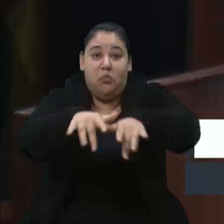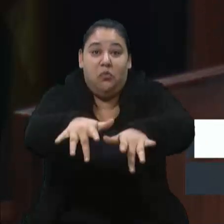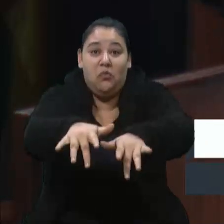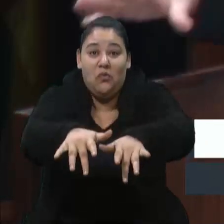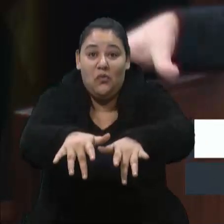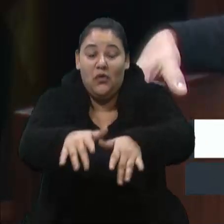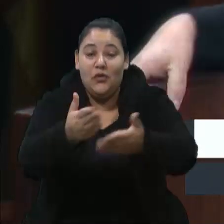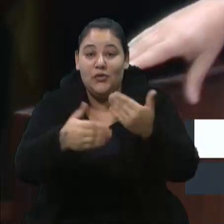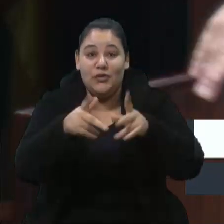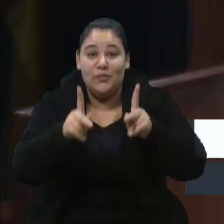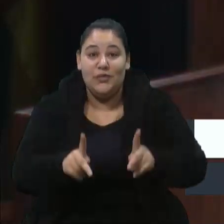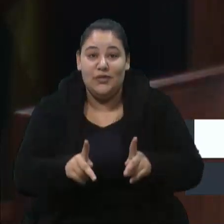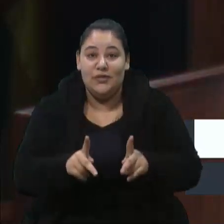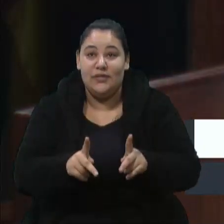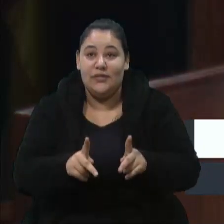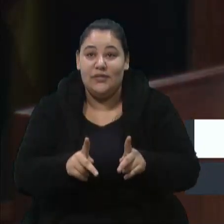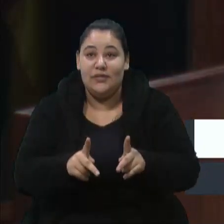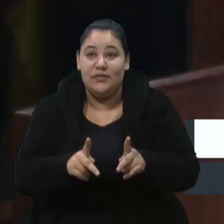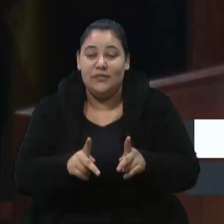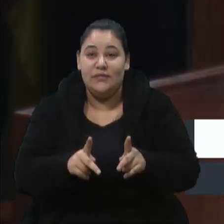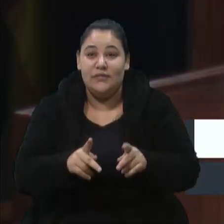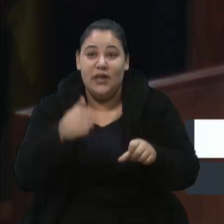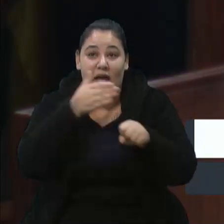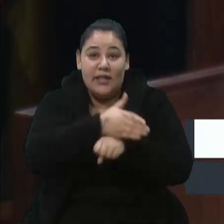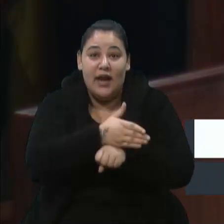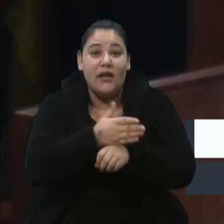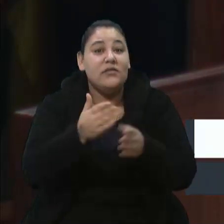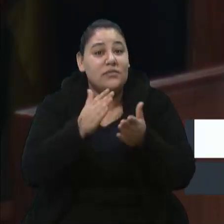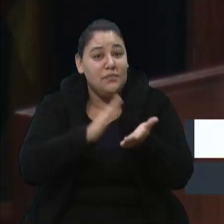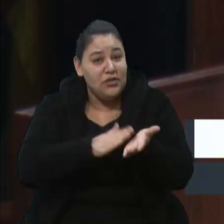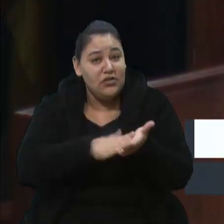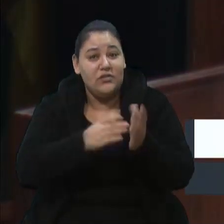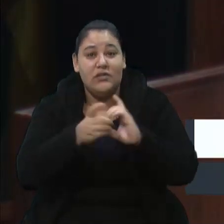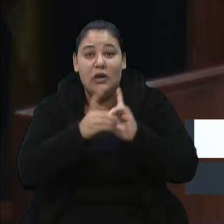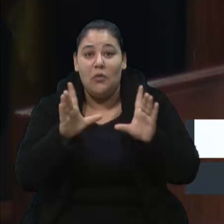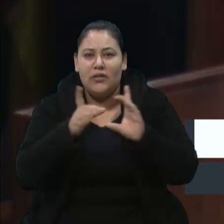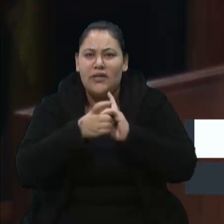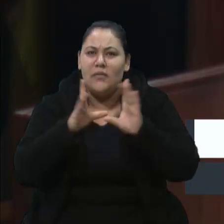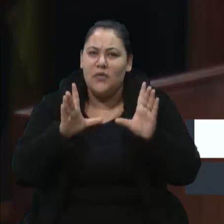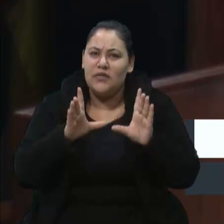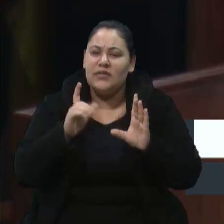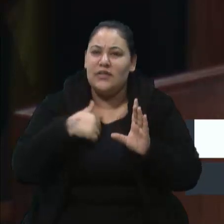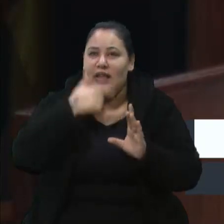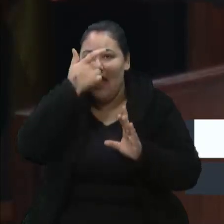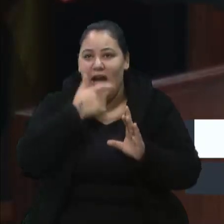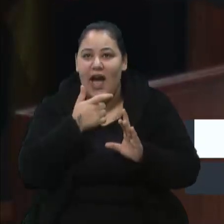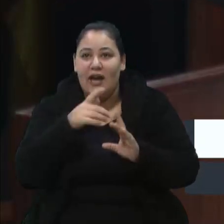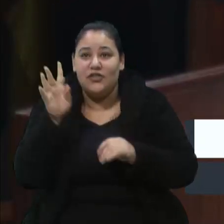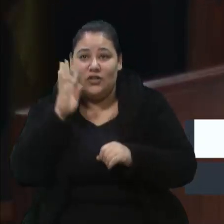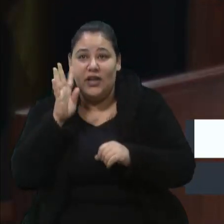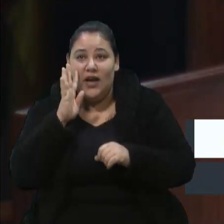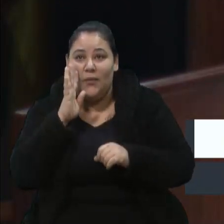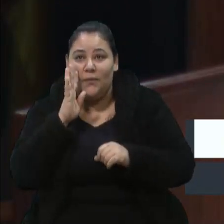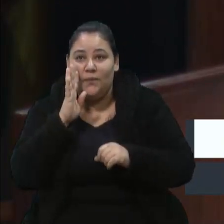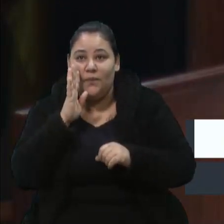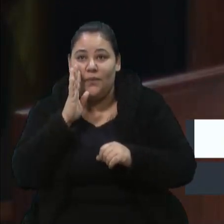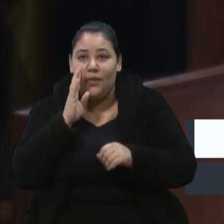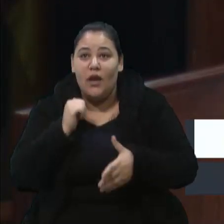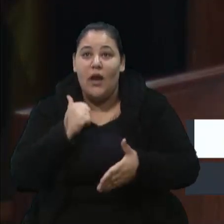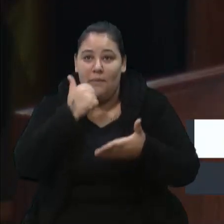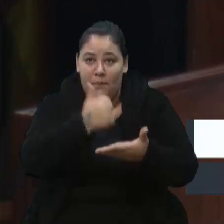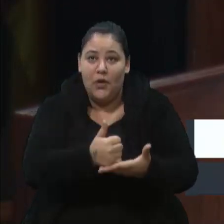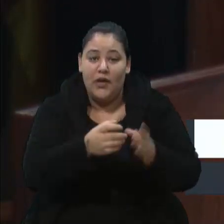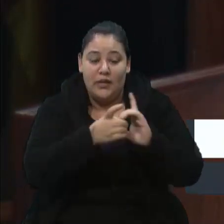Todo mundo acabou entrando e eles pediram democracia, democracia, democracia. Até eu acho legal, né? O comunismo defender a democracia. Legal,